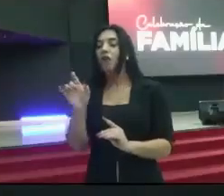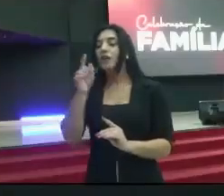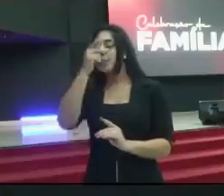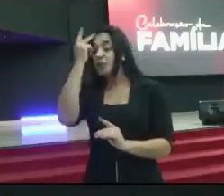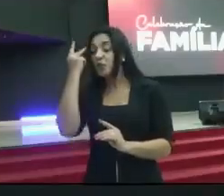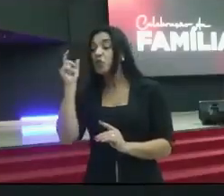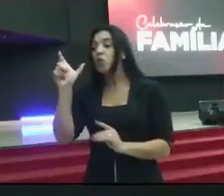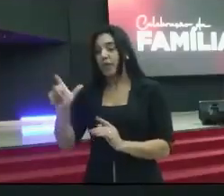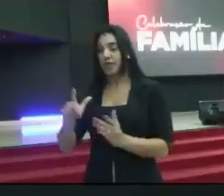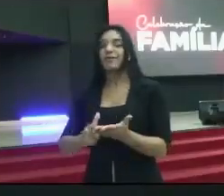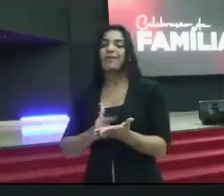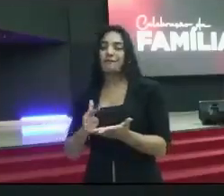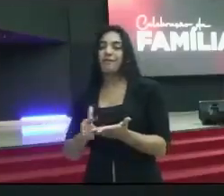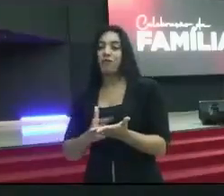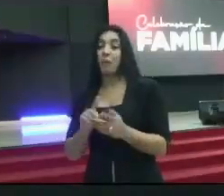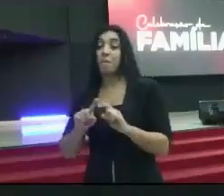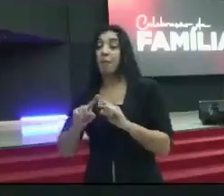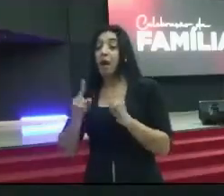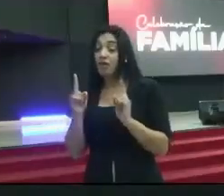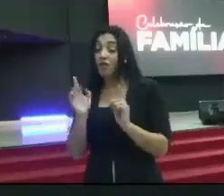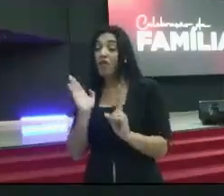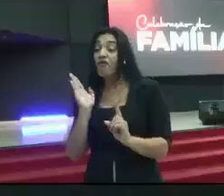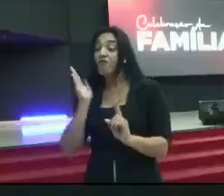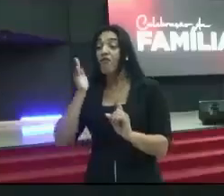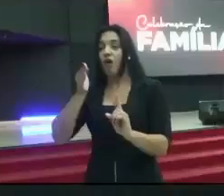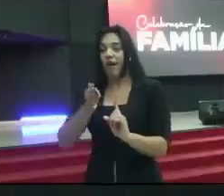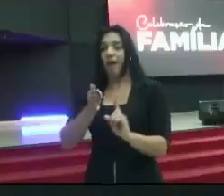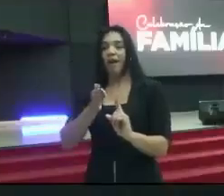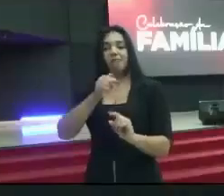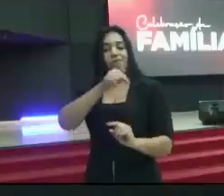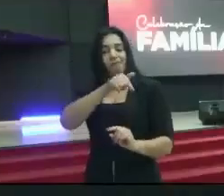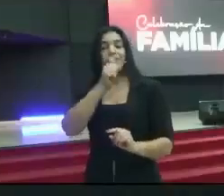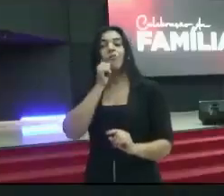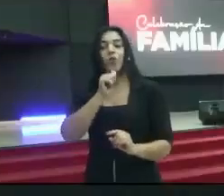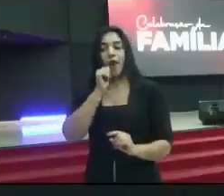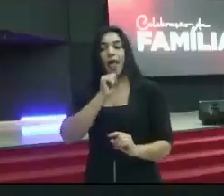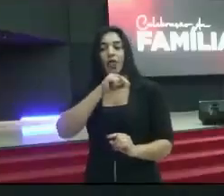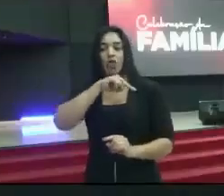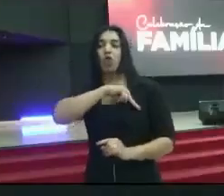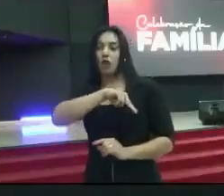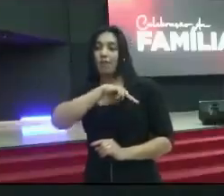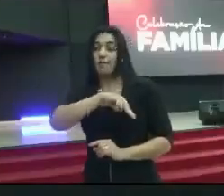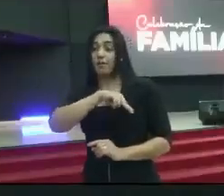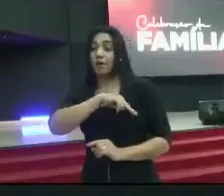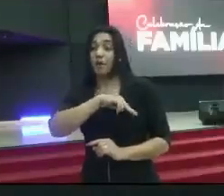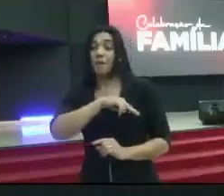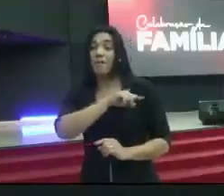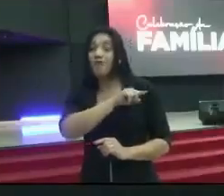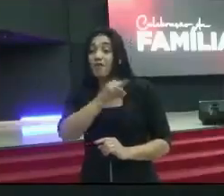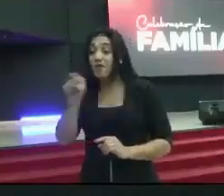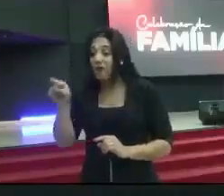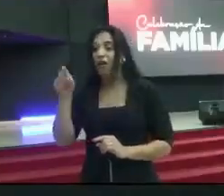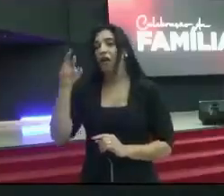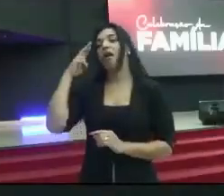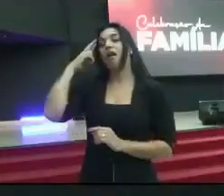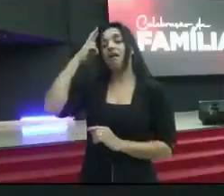livro, mas eu quero focar em Noemi, para trazer-lhes uma